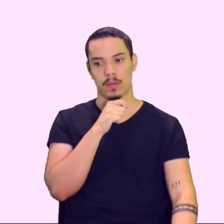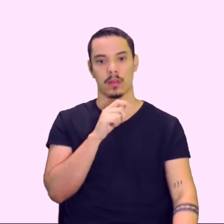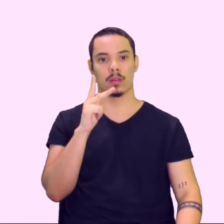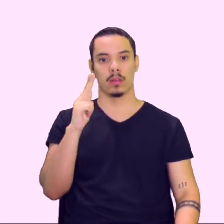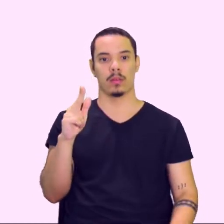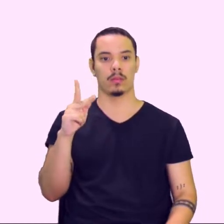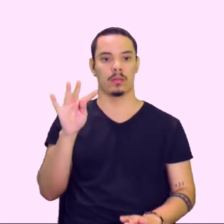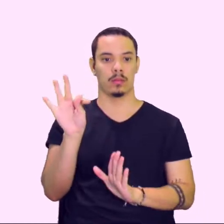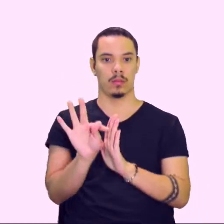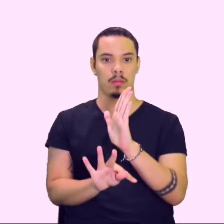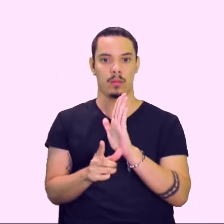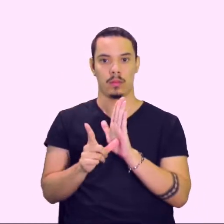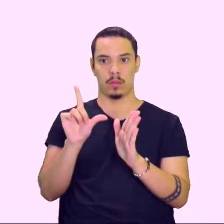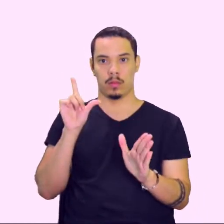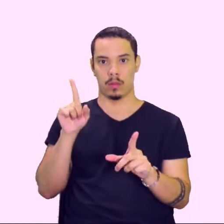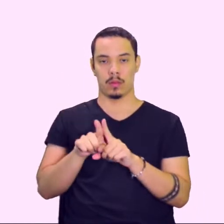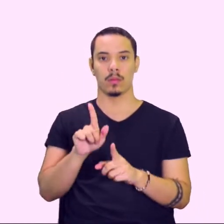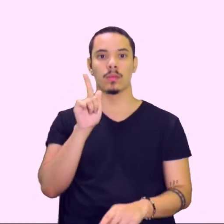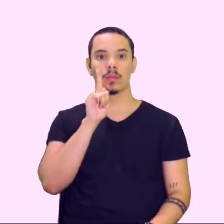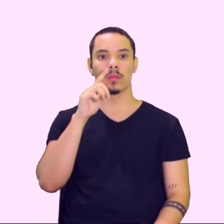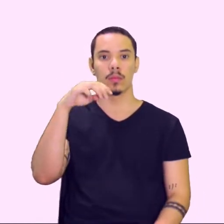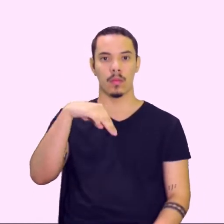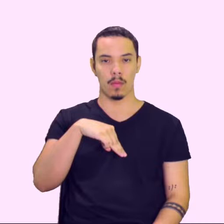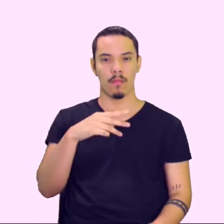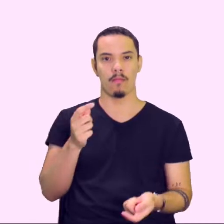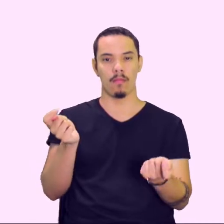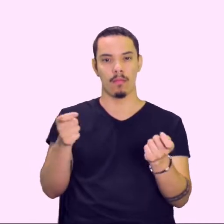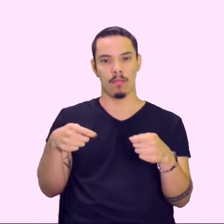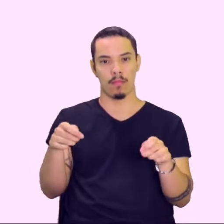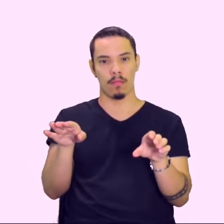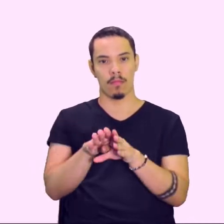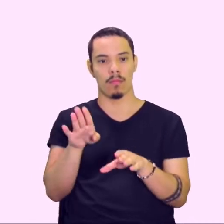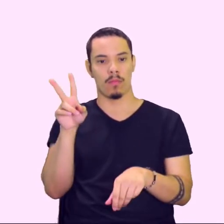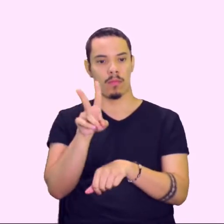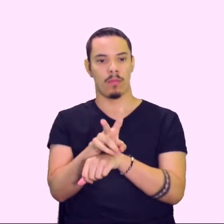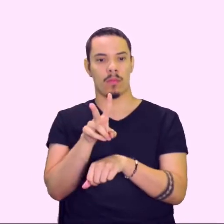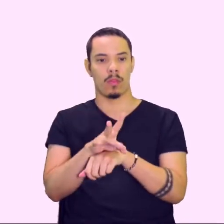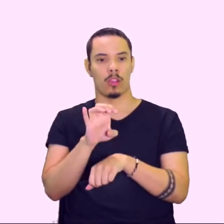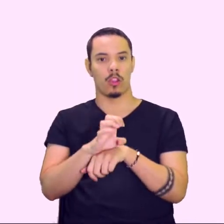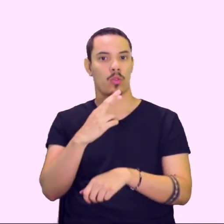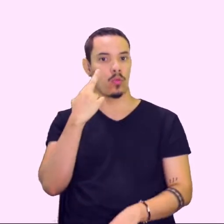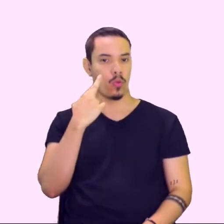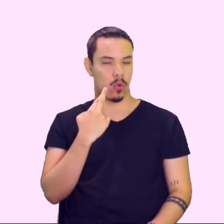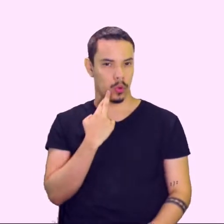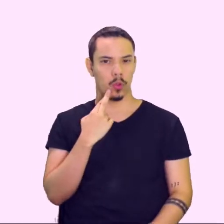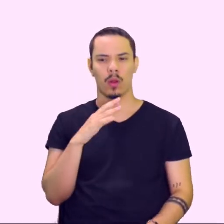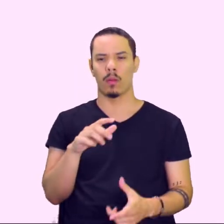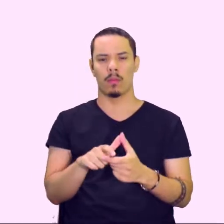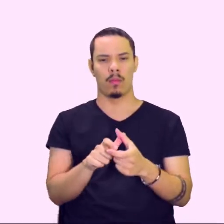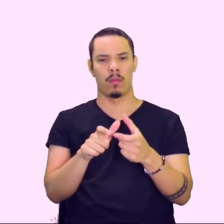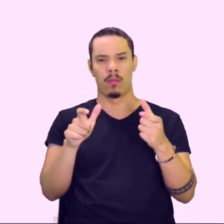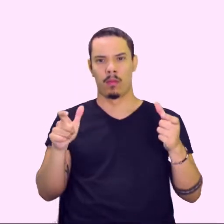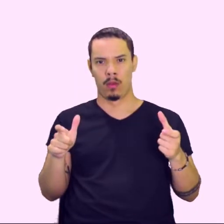Velho, Guajará-Mirim, áreas de unidade de conservação aqui no nosso estado de Rondônia, a maior parte delas. Certo? Vamos